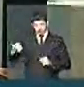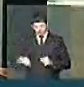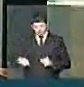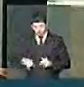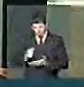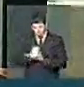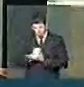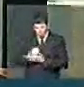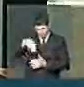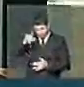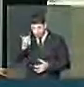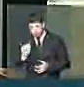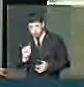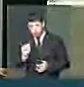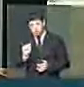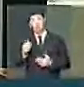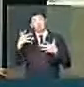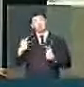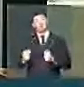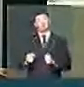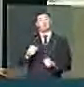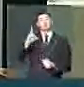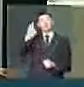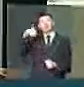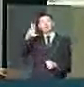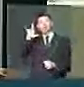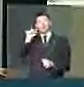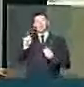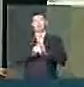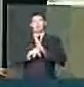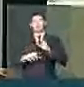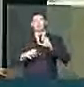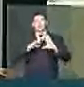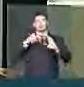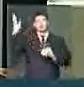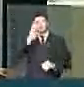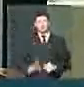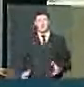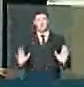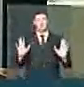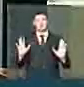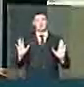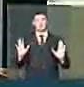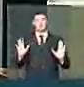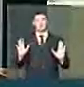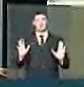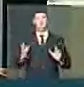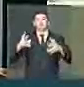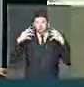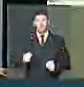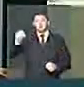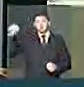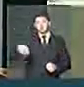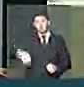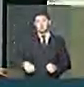manipulação da mídia, vamos democratizar os meios de comunicação de mata. Vamos,